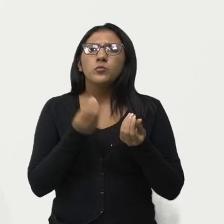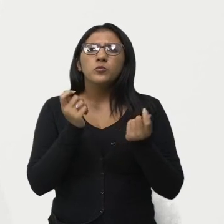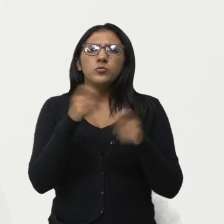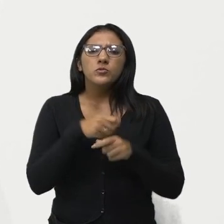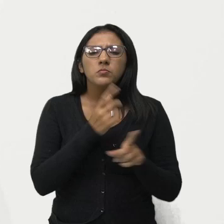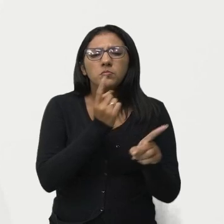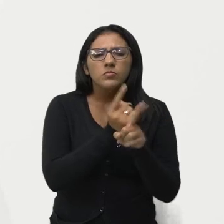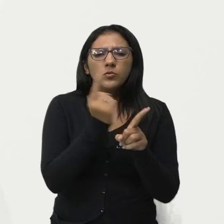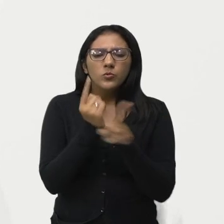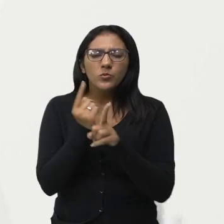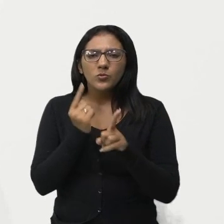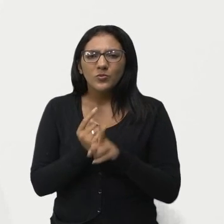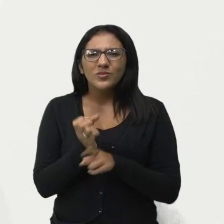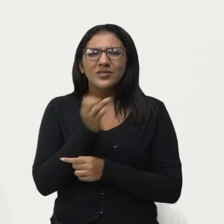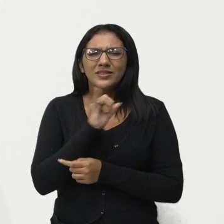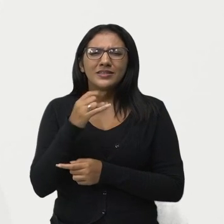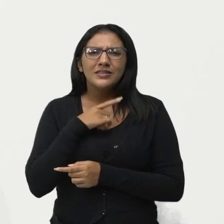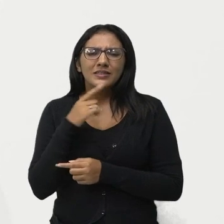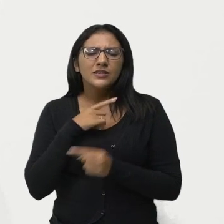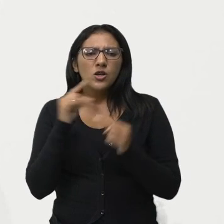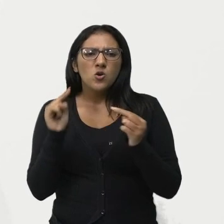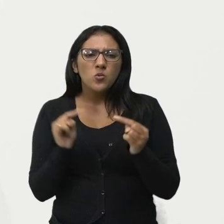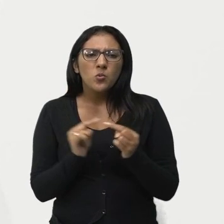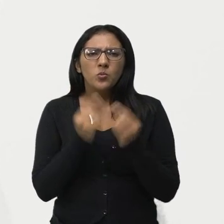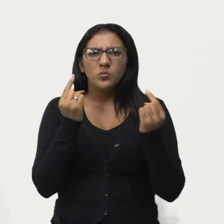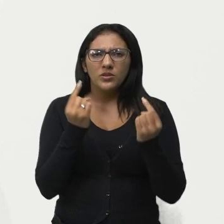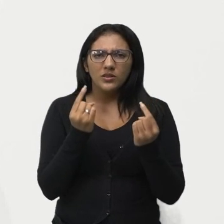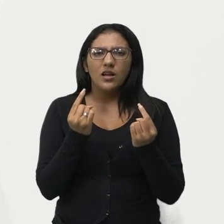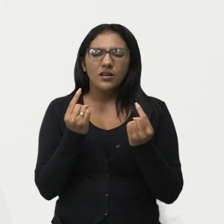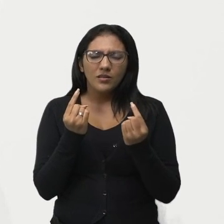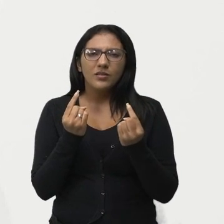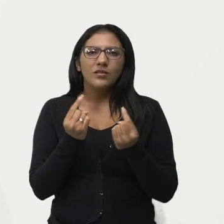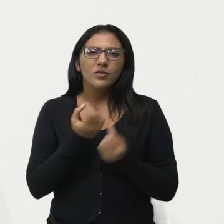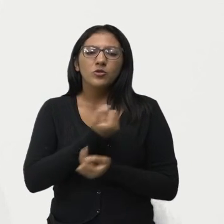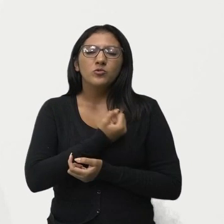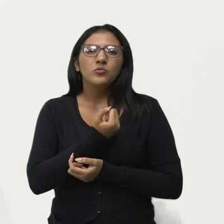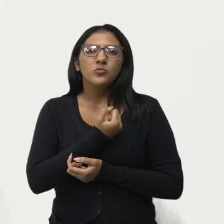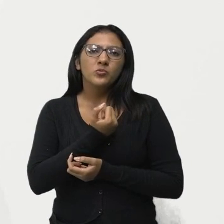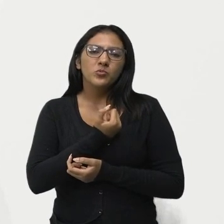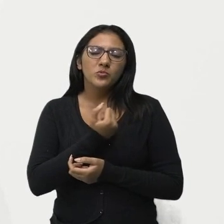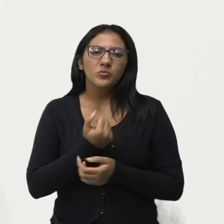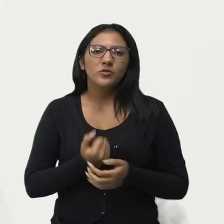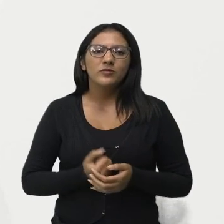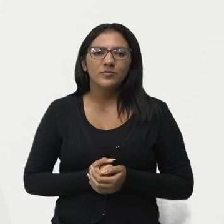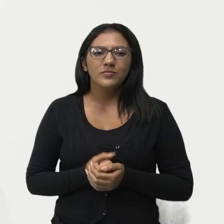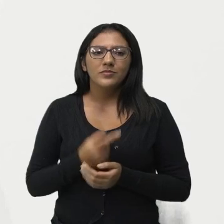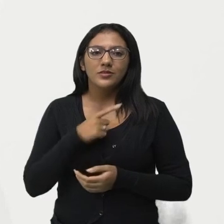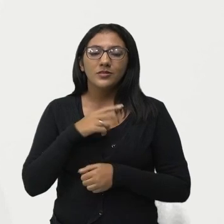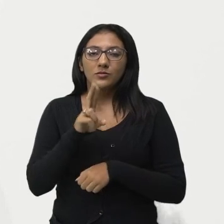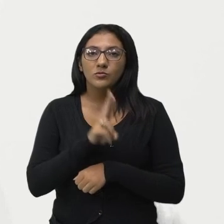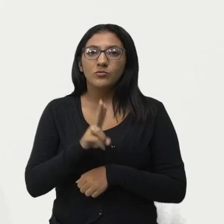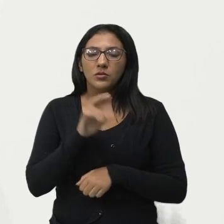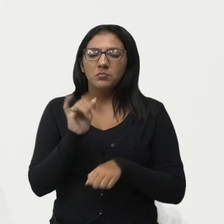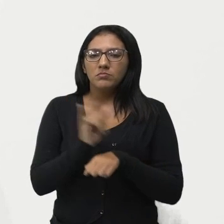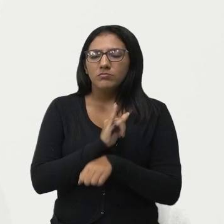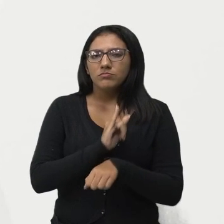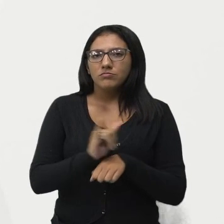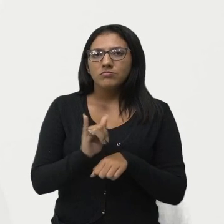são inversamente proporcionais. Nós utilizamos aqui então esse recurso para nós